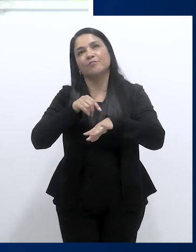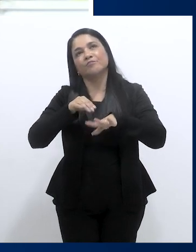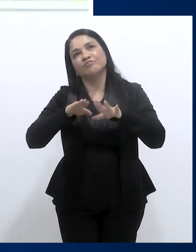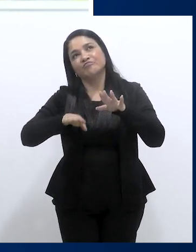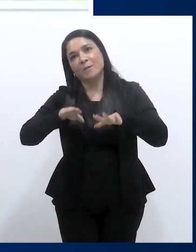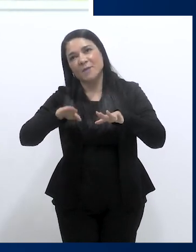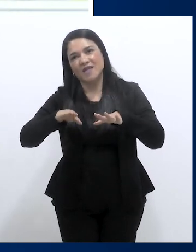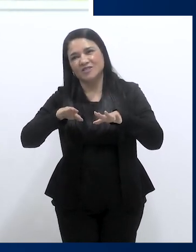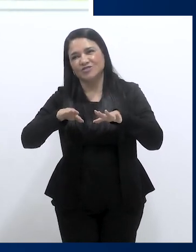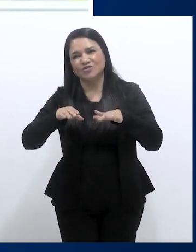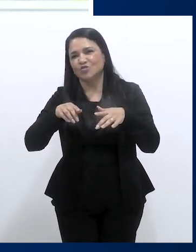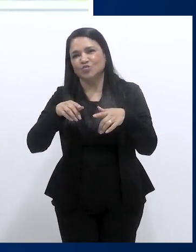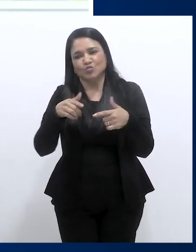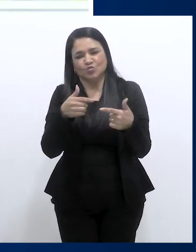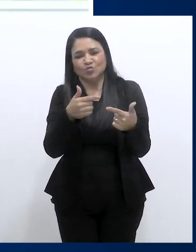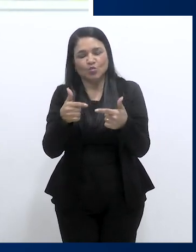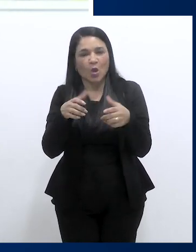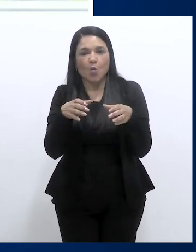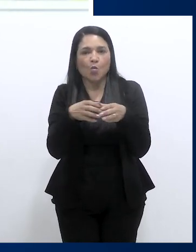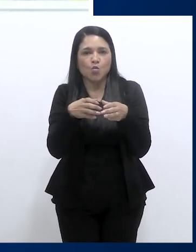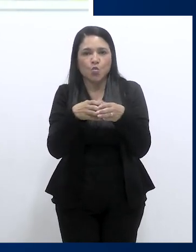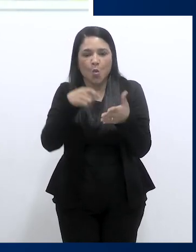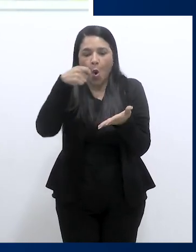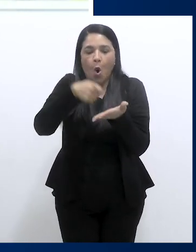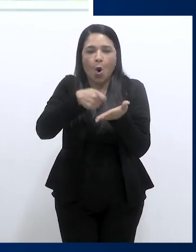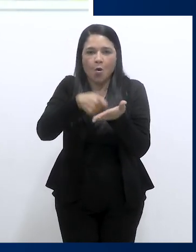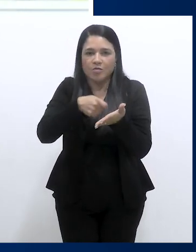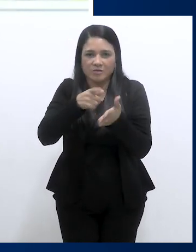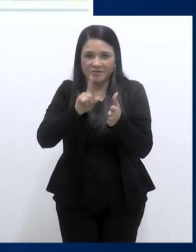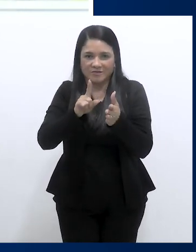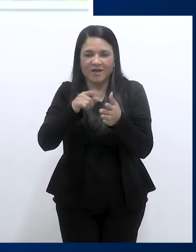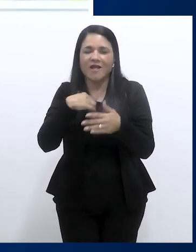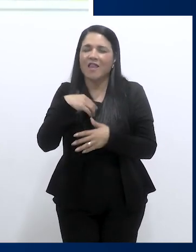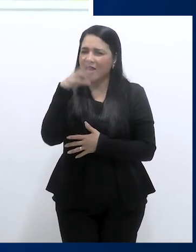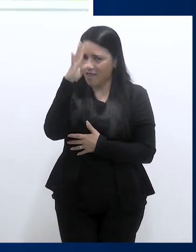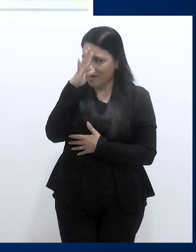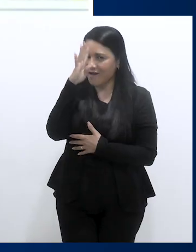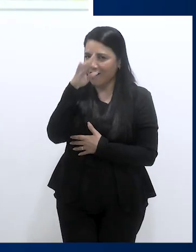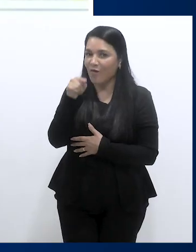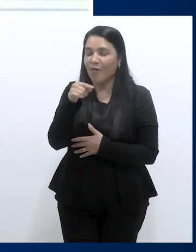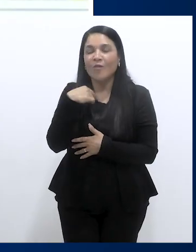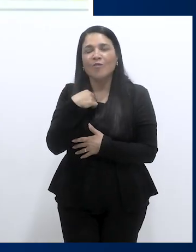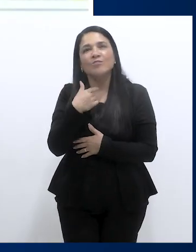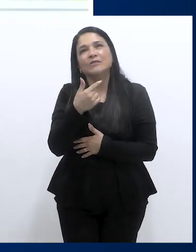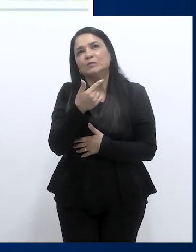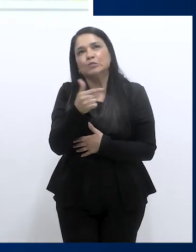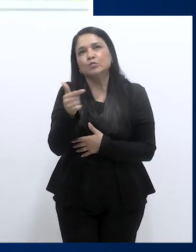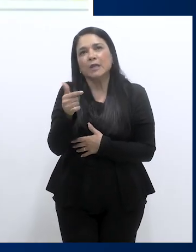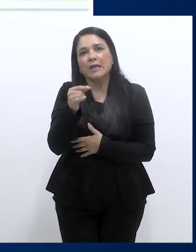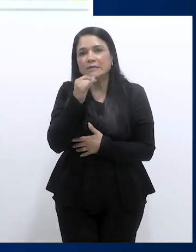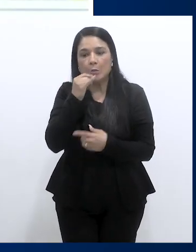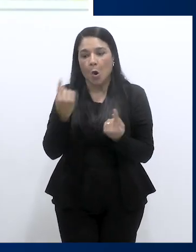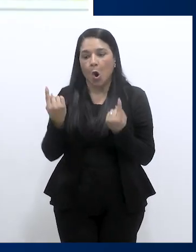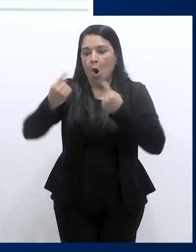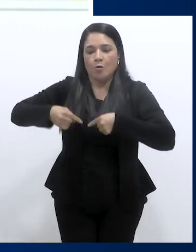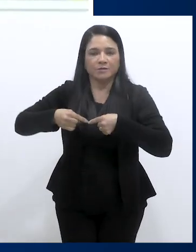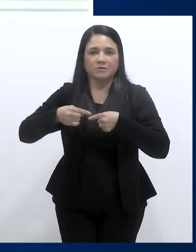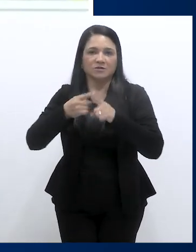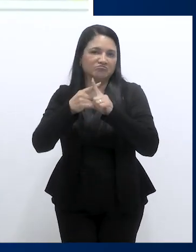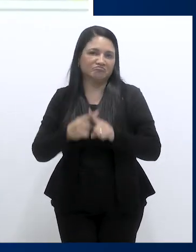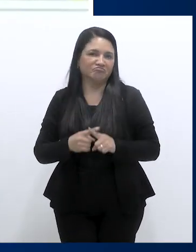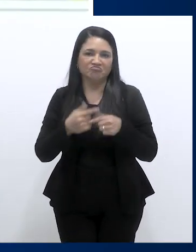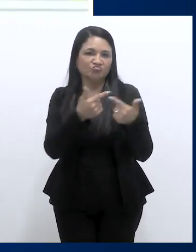vai ter. A gente não tem nada obrigatório. Isso também é uma outra coisa legal, sabe? Não tem assim,